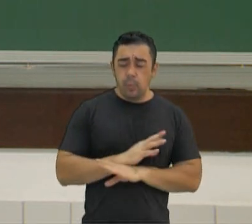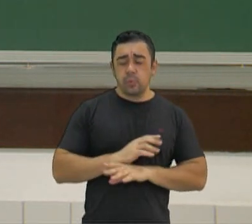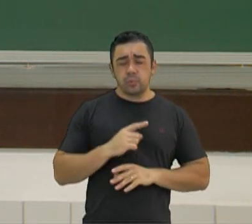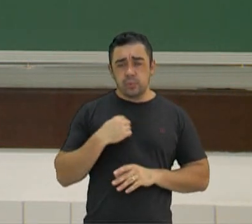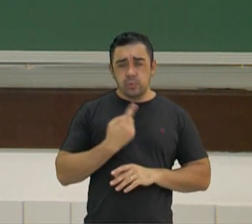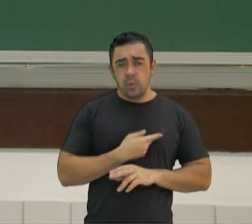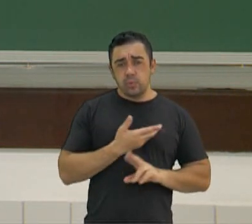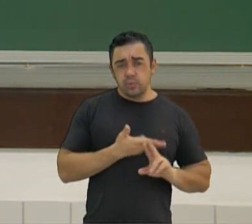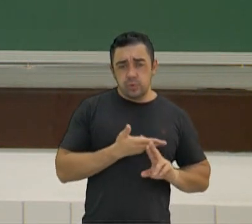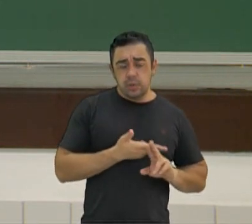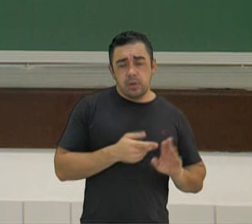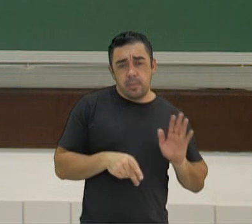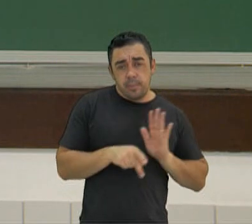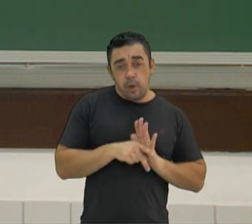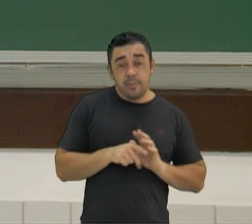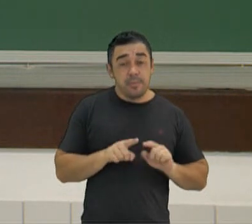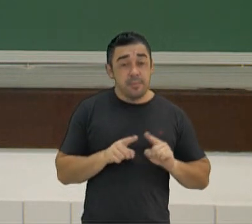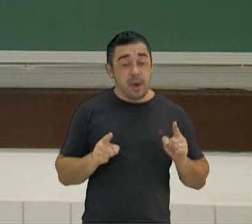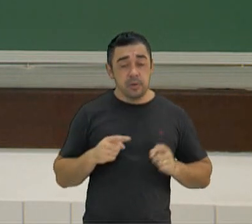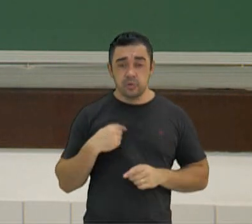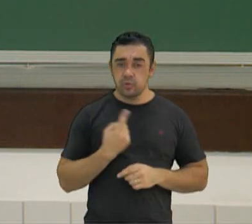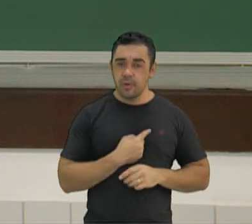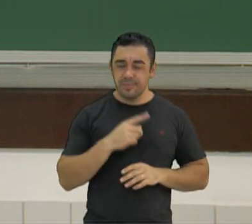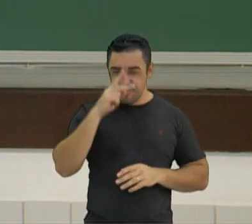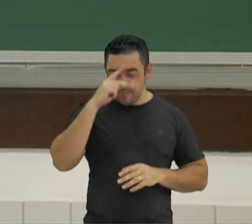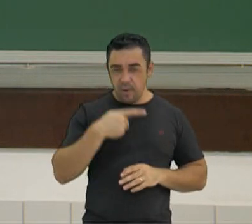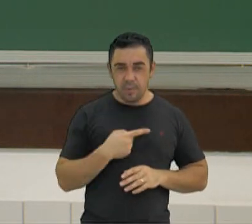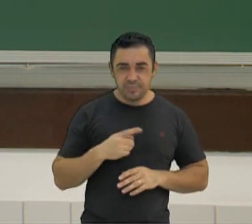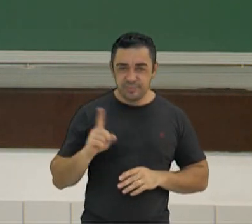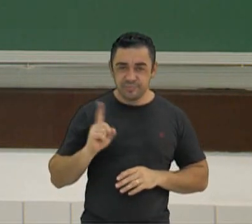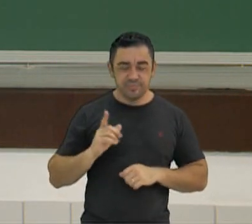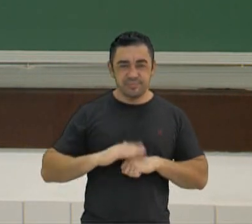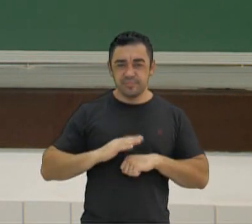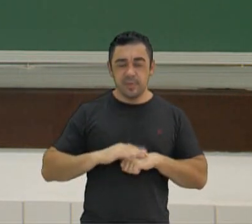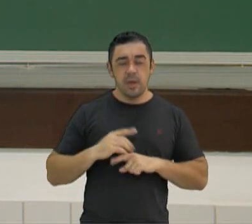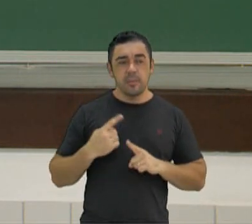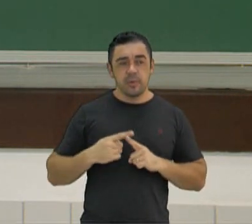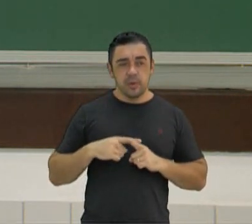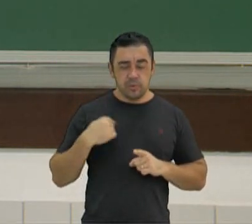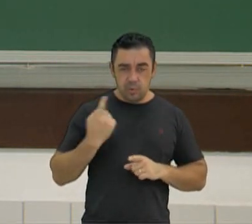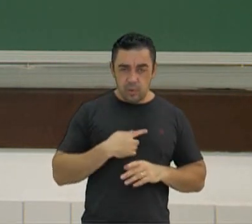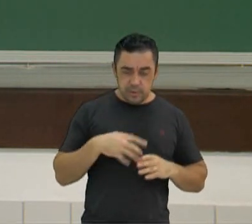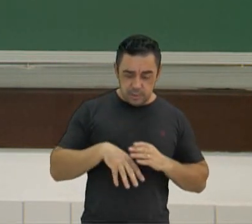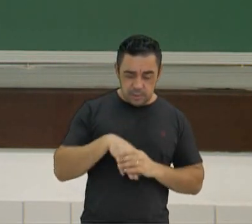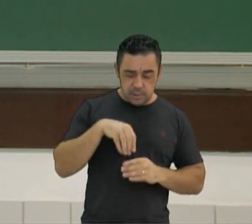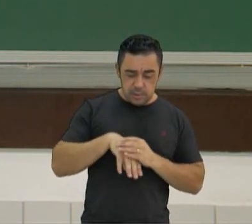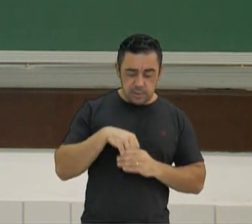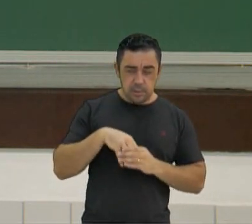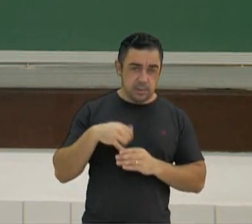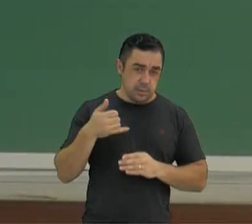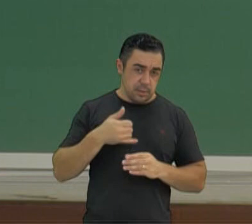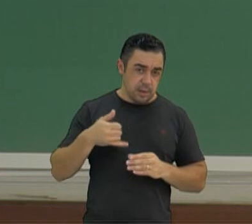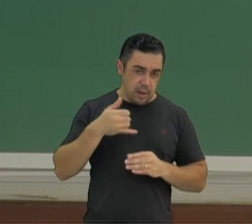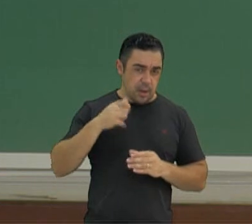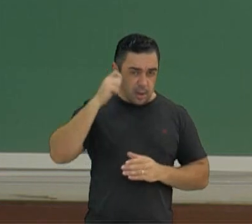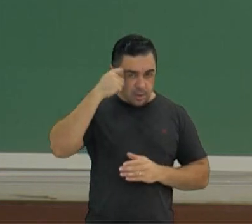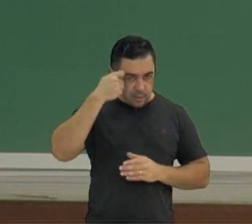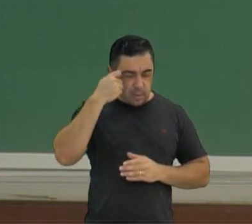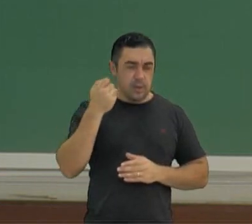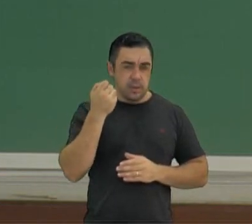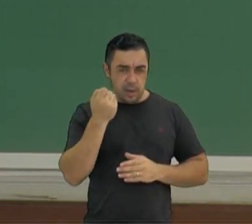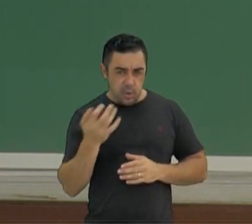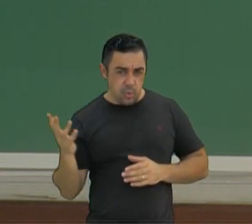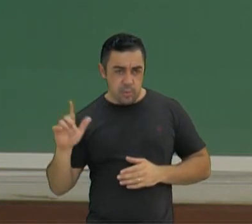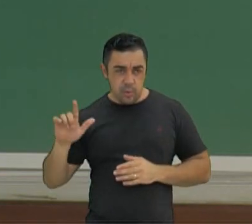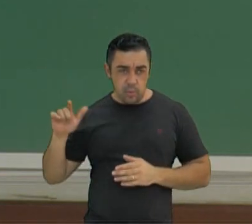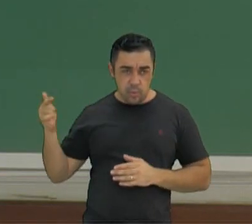mas não podemos dizer que somos autossuficientes, porque o petróleo extraído, então, destas plataformas e de algumas